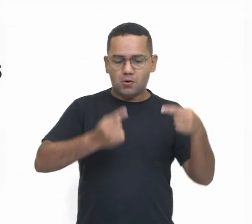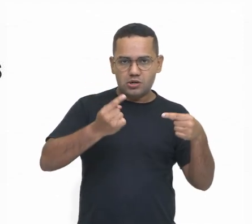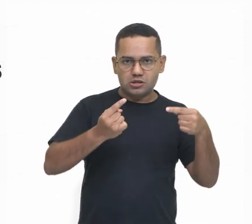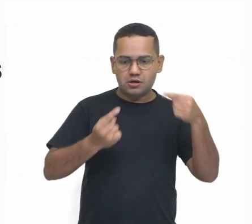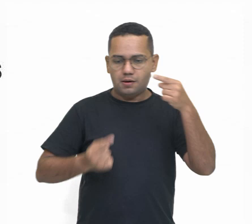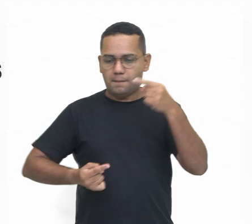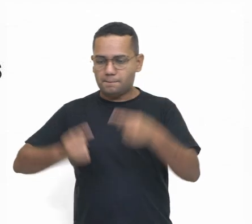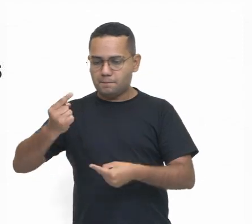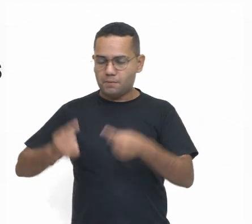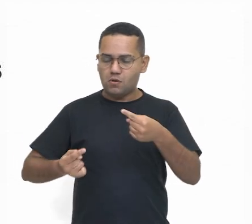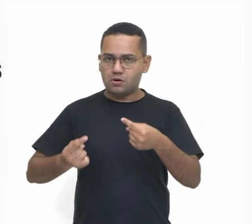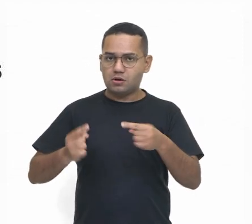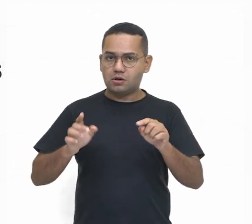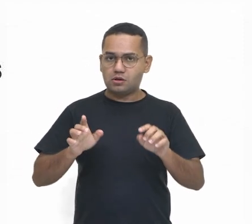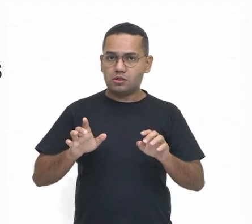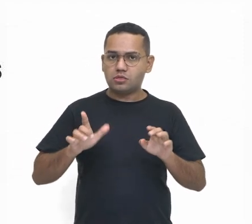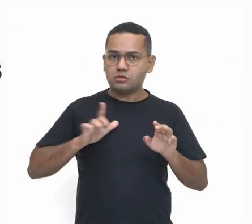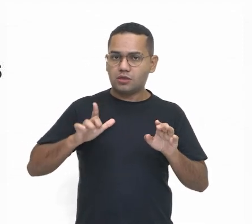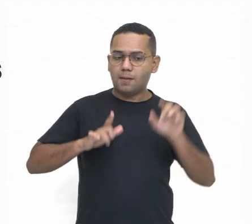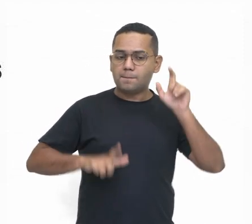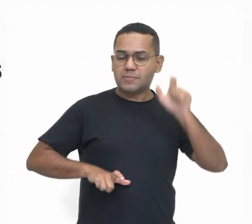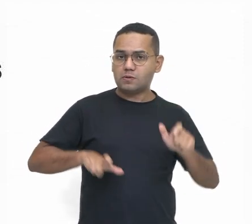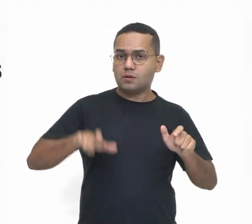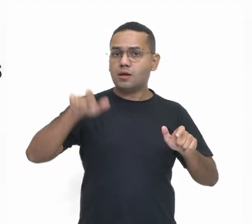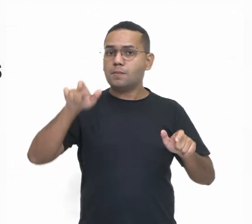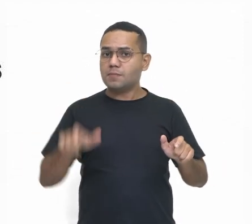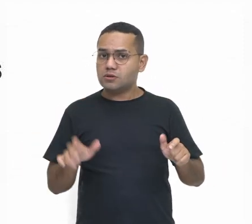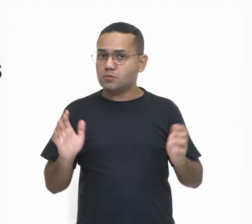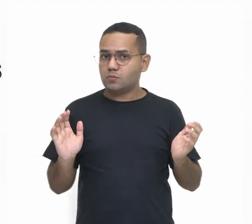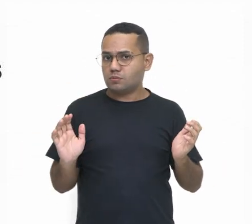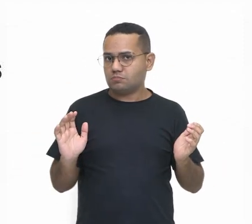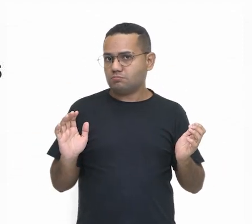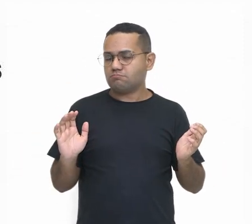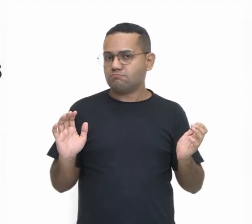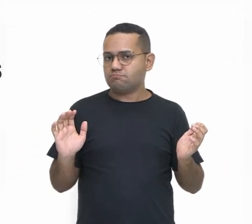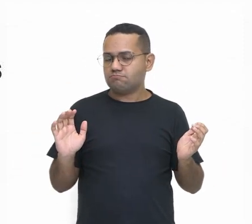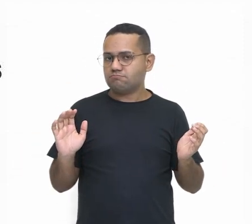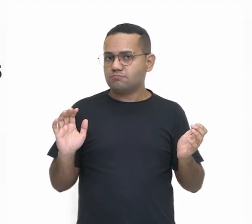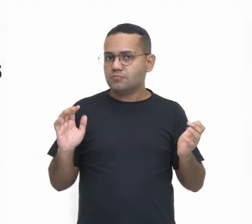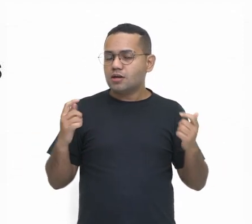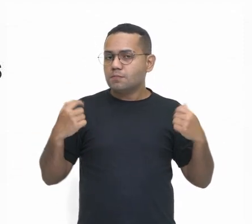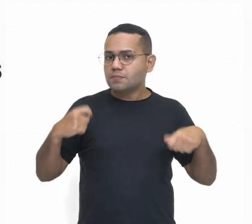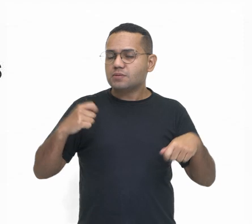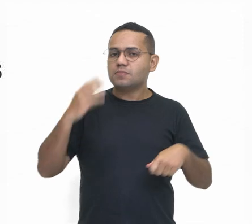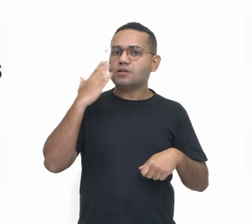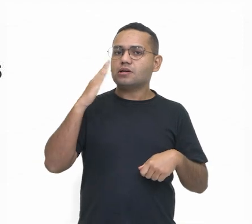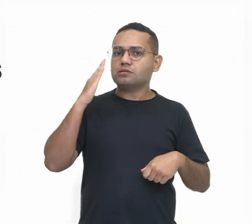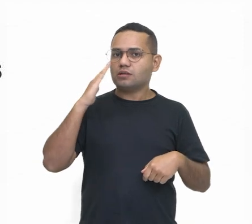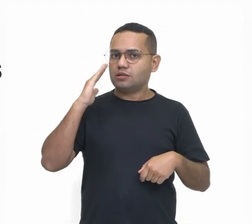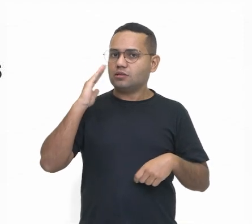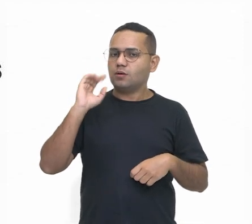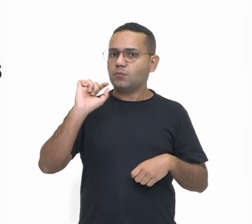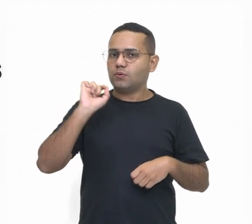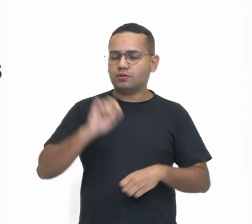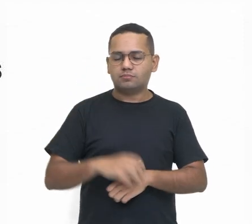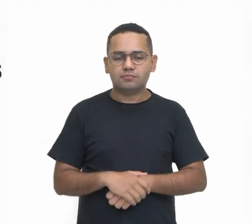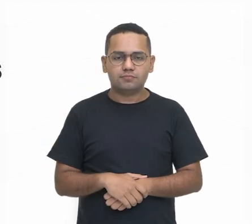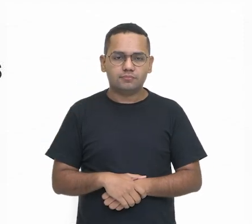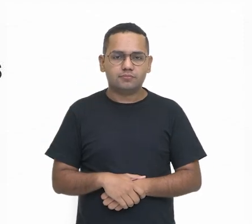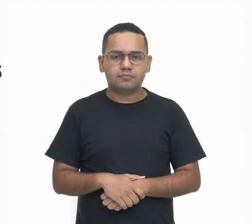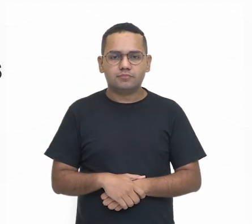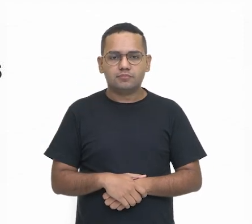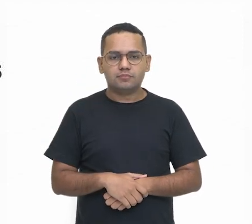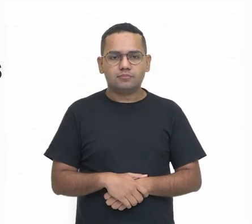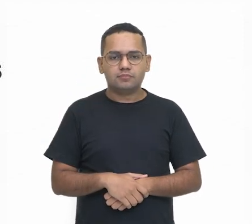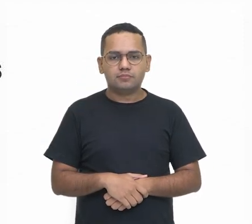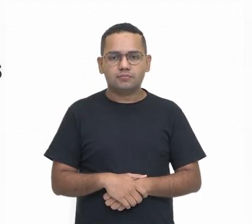analisar aí o que os partidos políticos trazem, Às vezes tem político falando de coisas aí